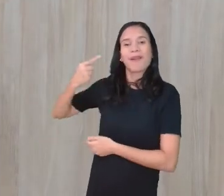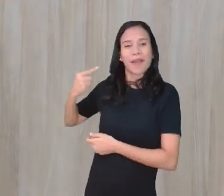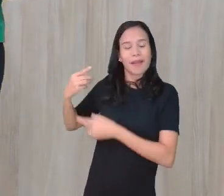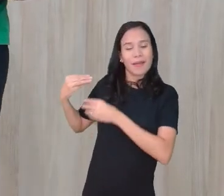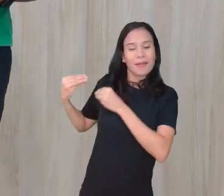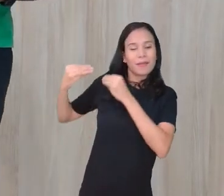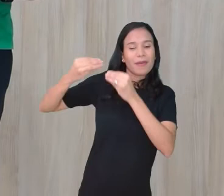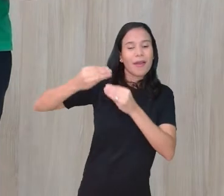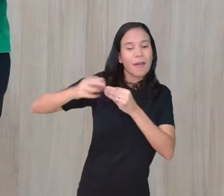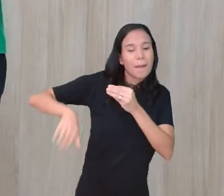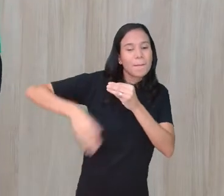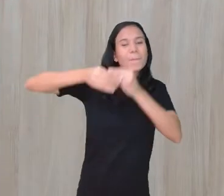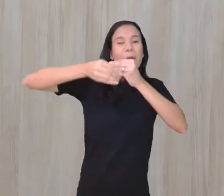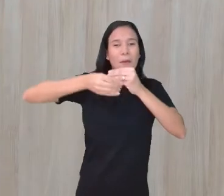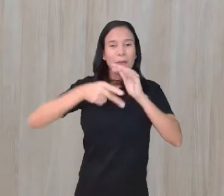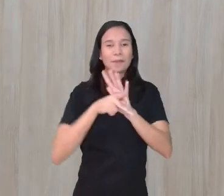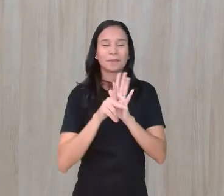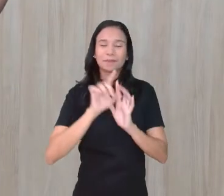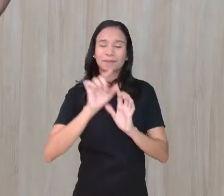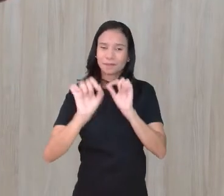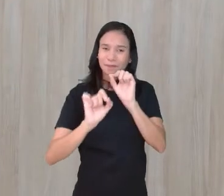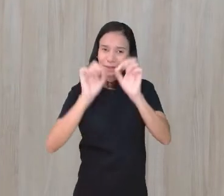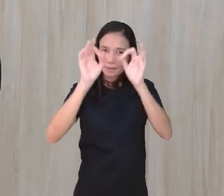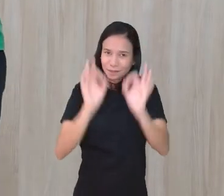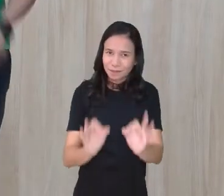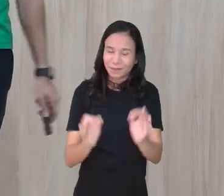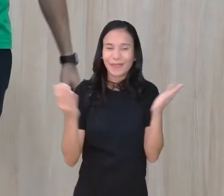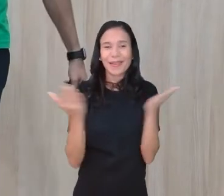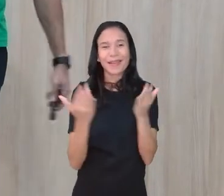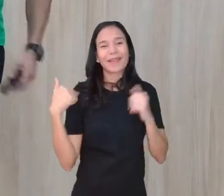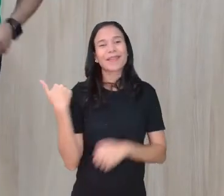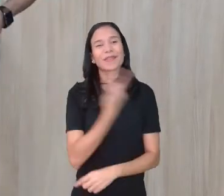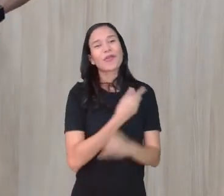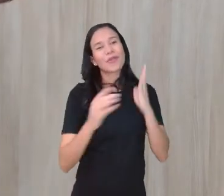para você a ideia de múltiplos, tá bom? E a gente